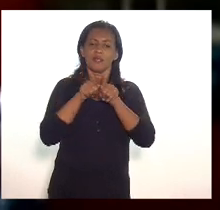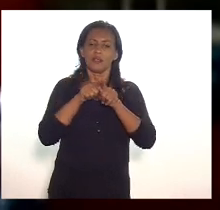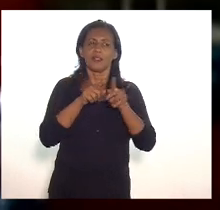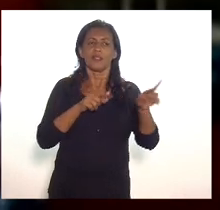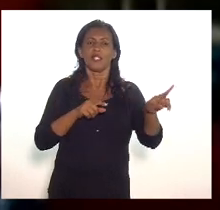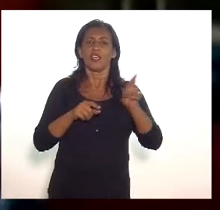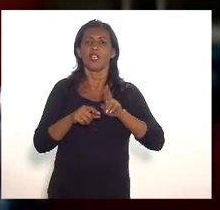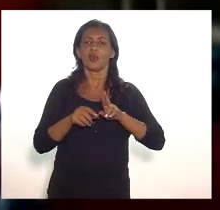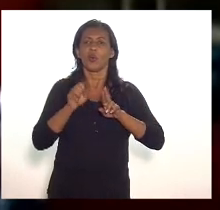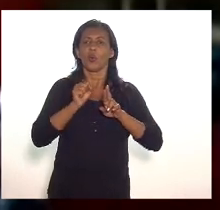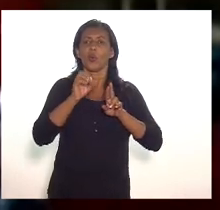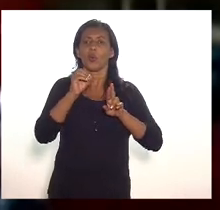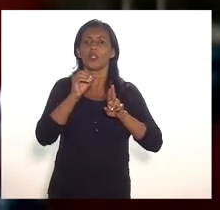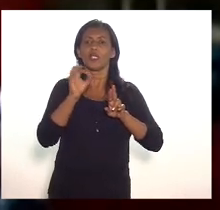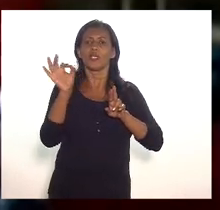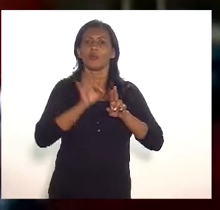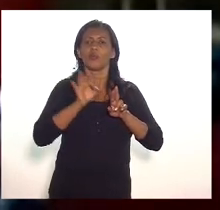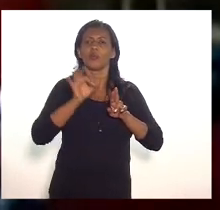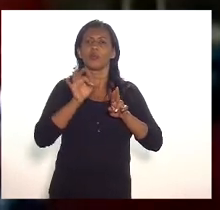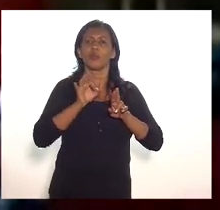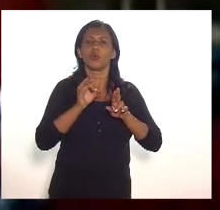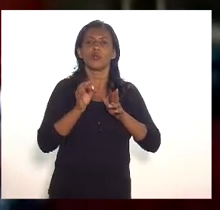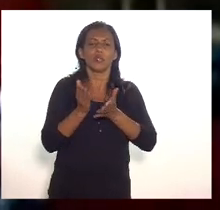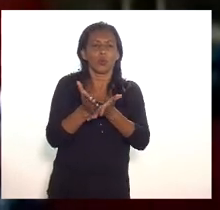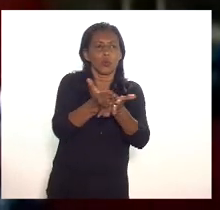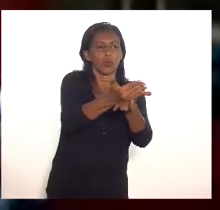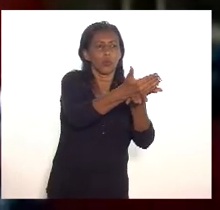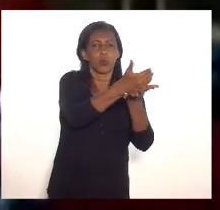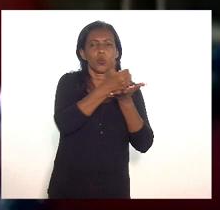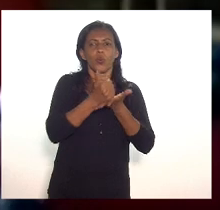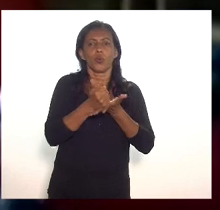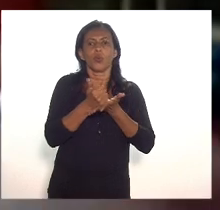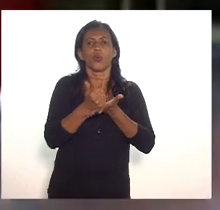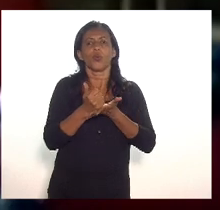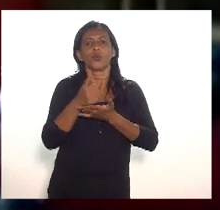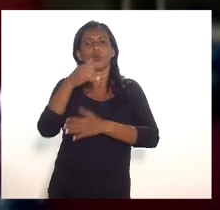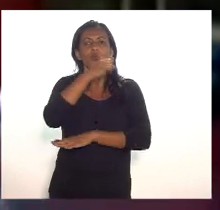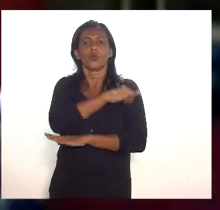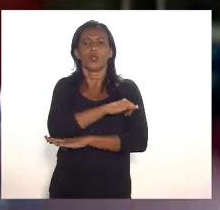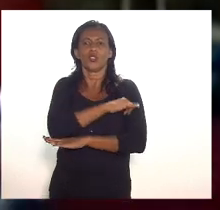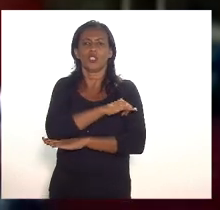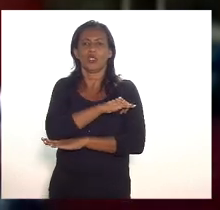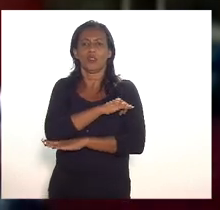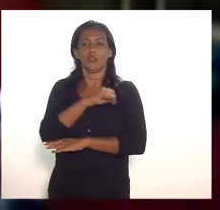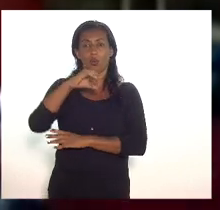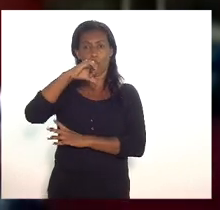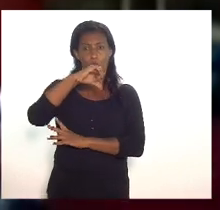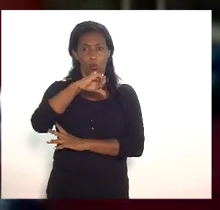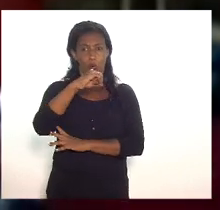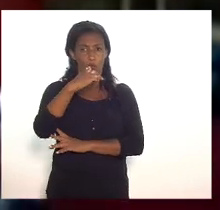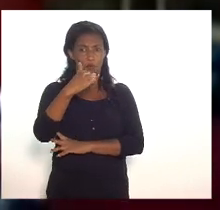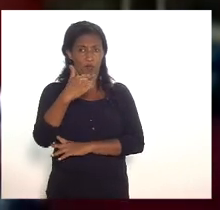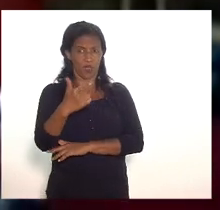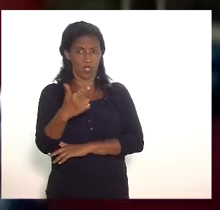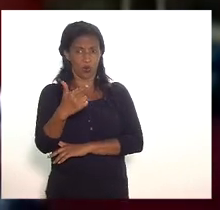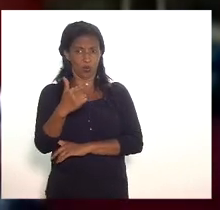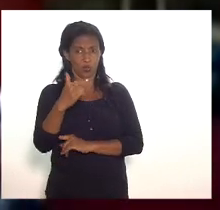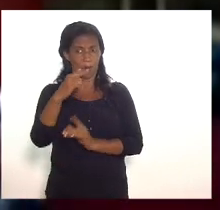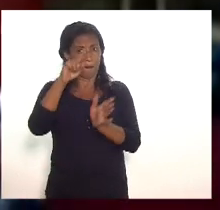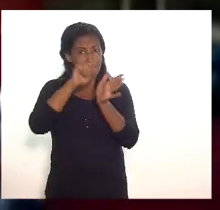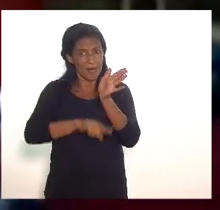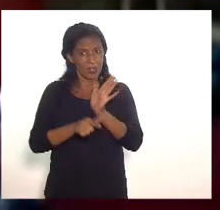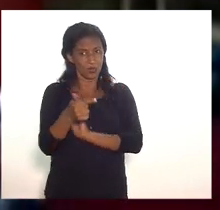por 80% da riqueza que se produz em todo o Estado do Rio de Janeiro. Então, 92 menos